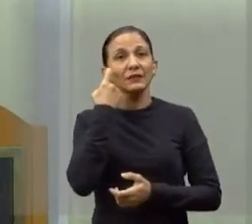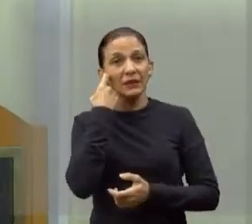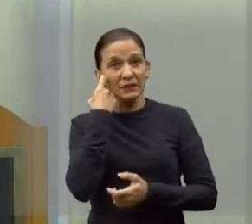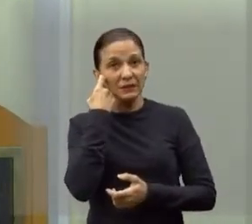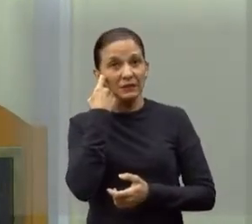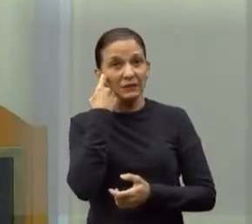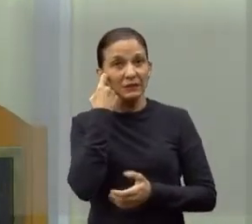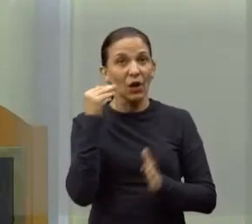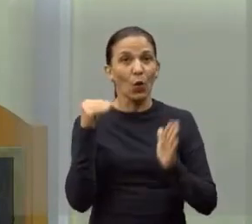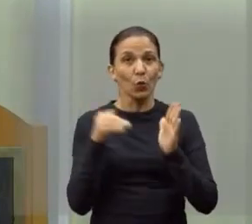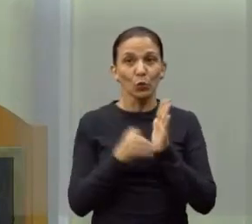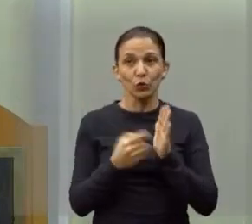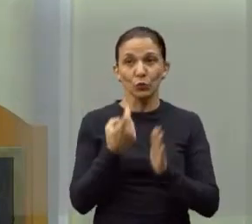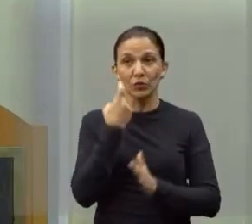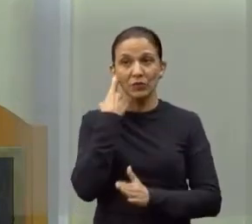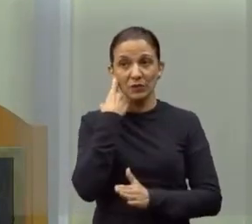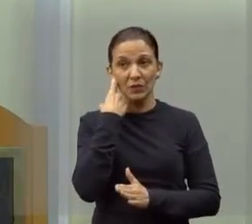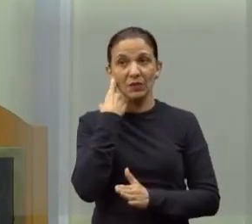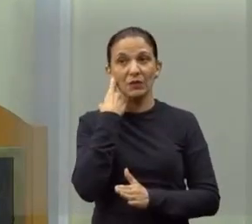sexta-feira